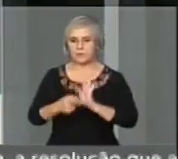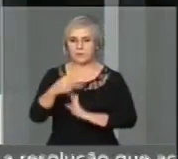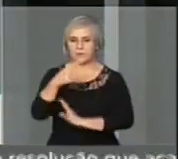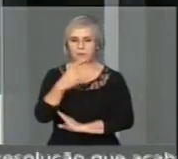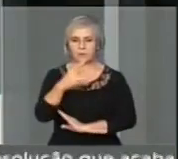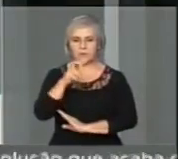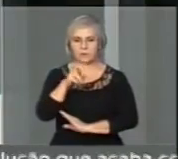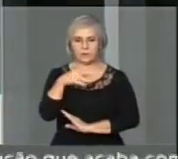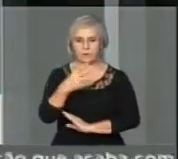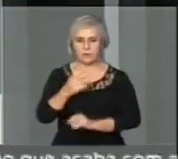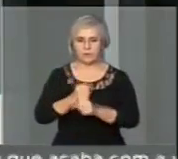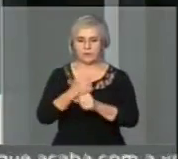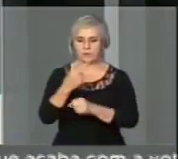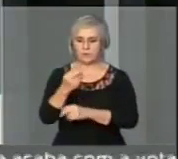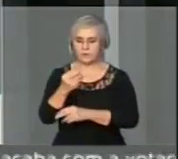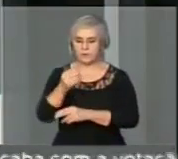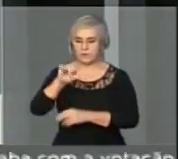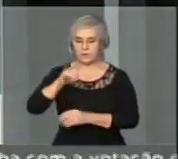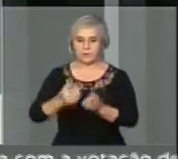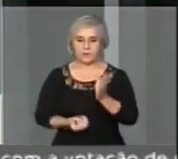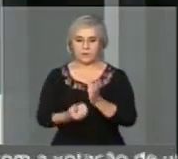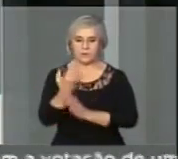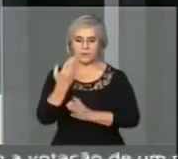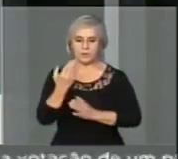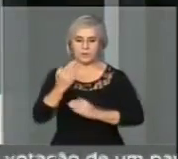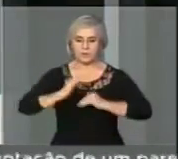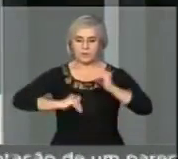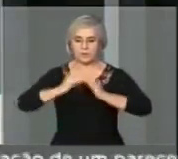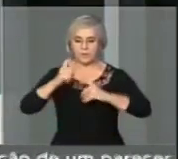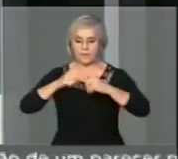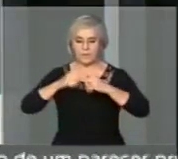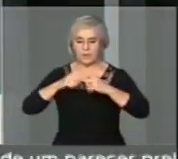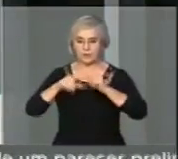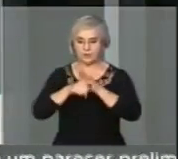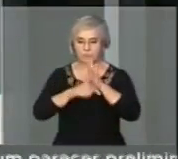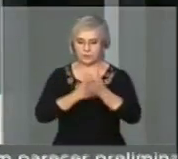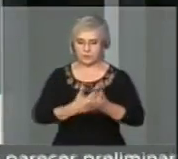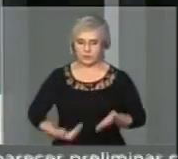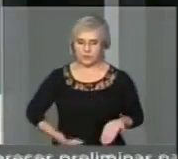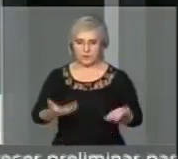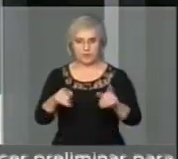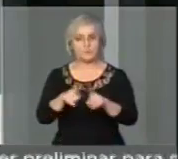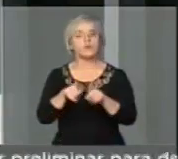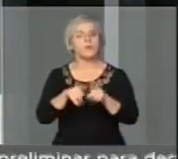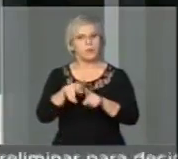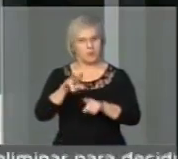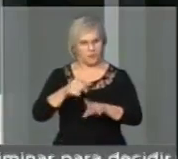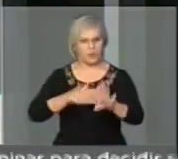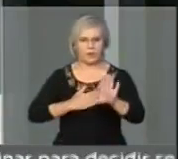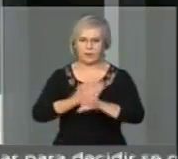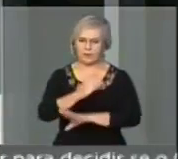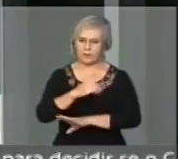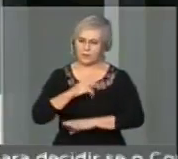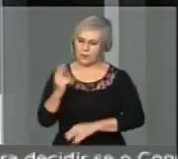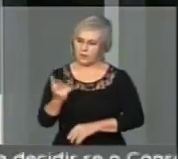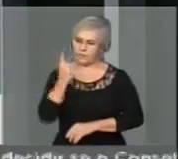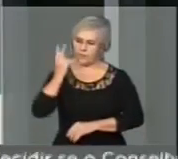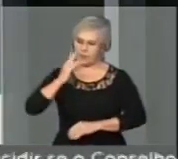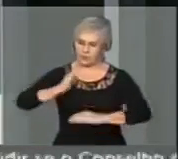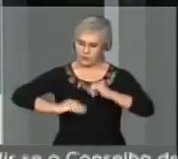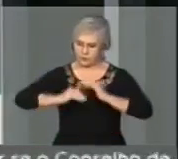2009 que cria a carreira de médico no estado tenho certeza que este também será aprovado valorizando ainda mais a nossa